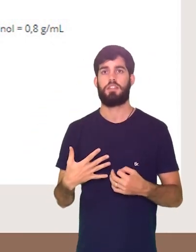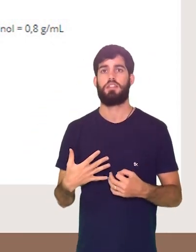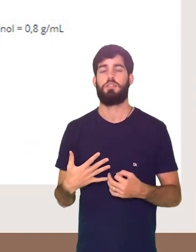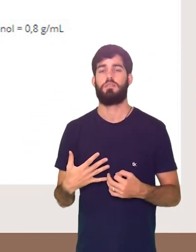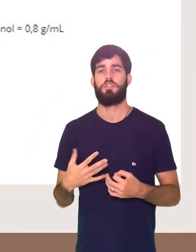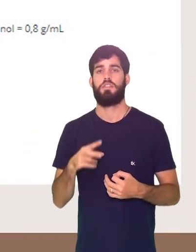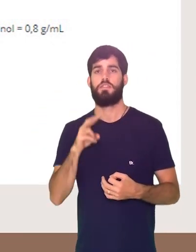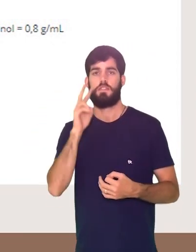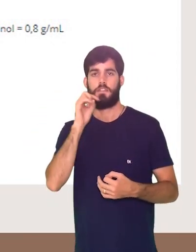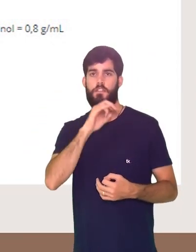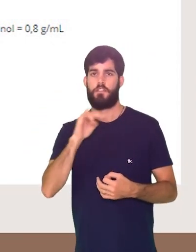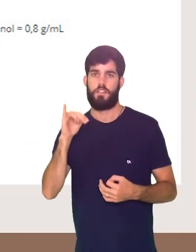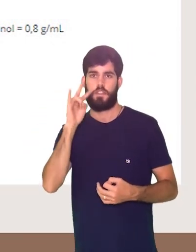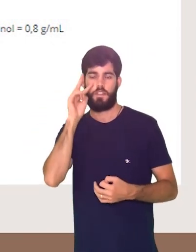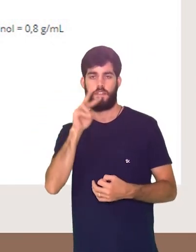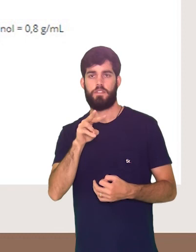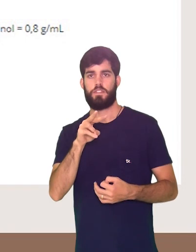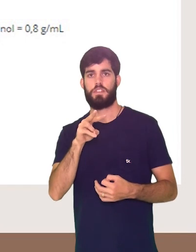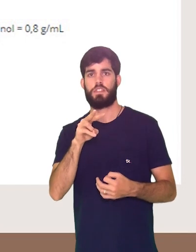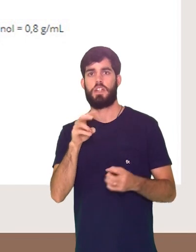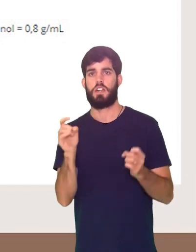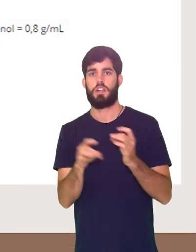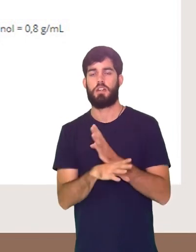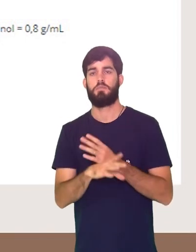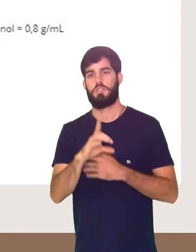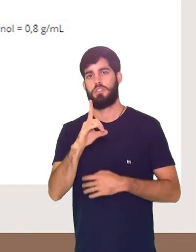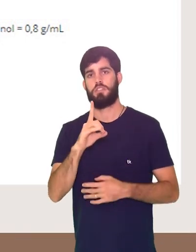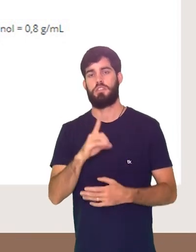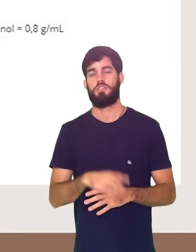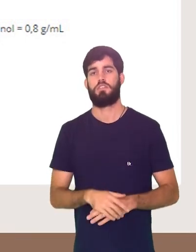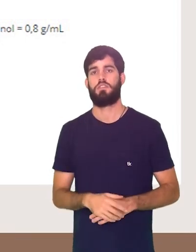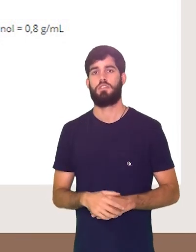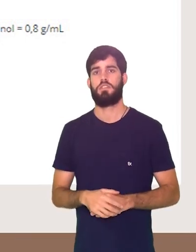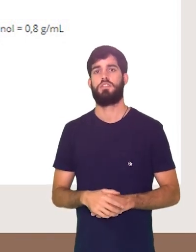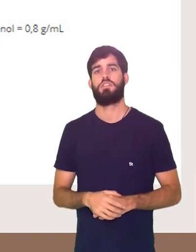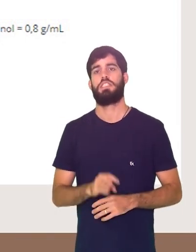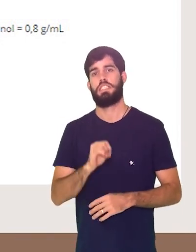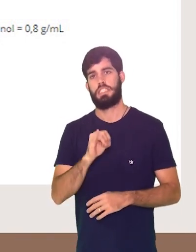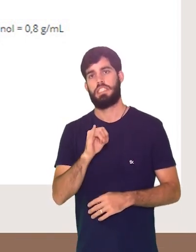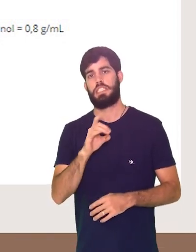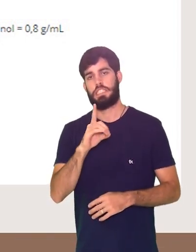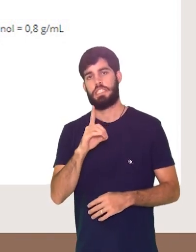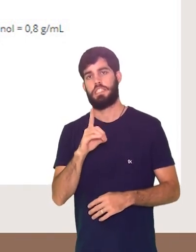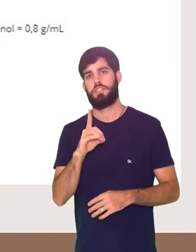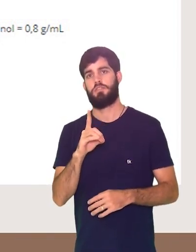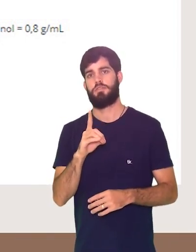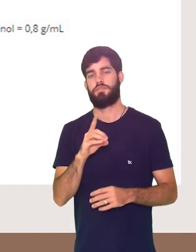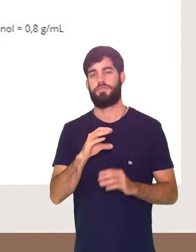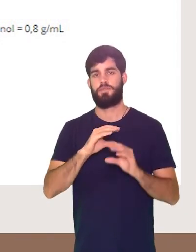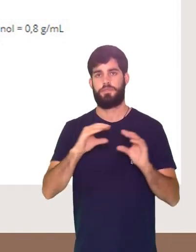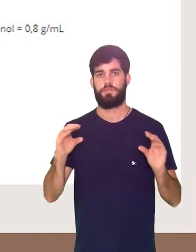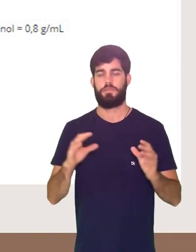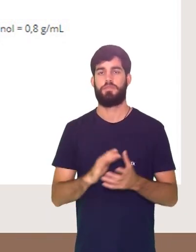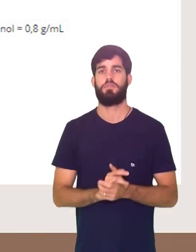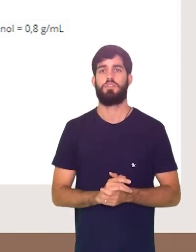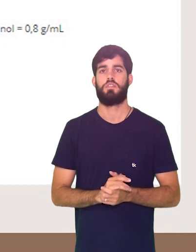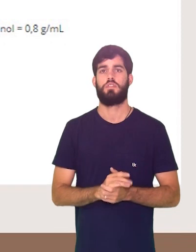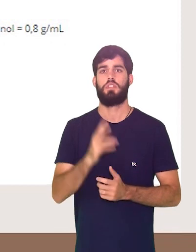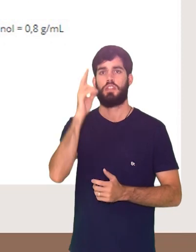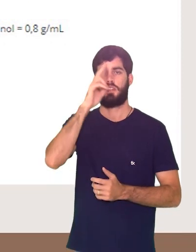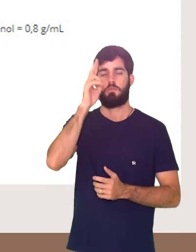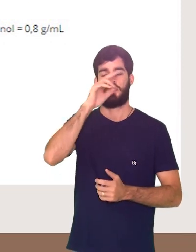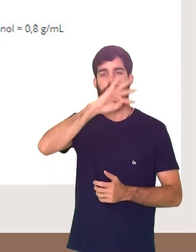ver que ele termina em D. E quando ele termina em D, é transição externa. Vamos lembrar a tabela